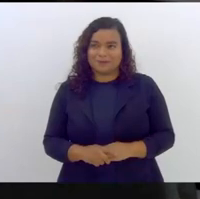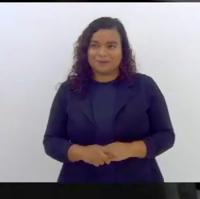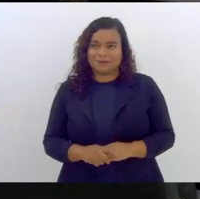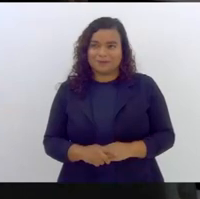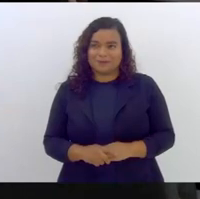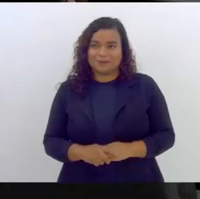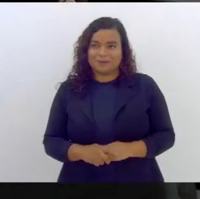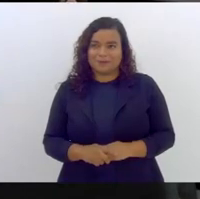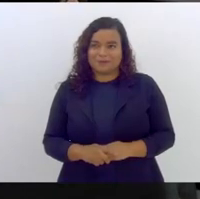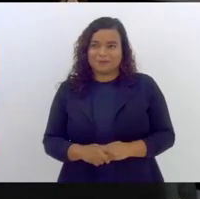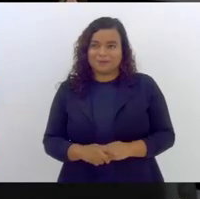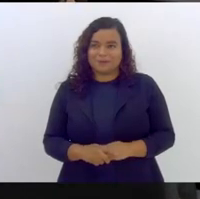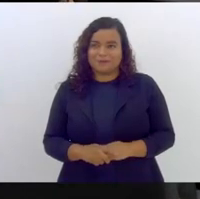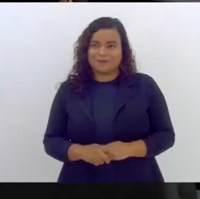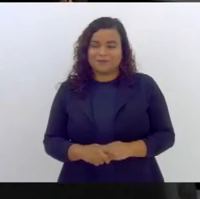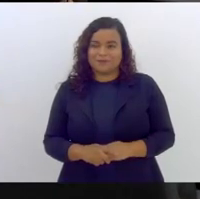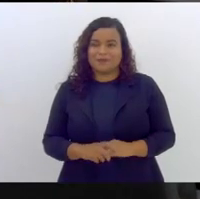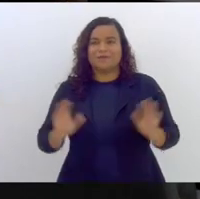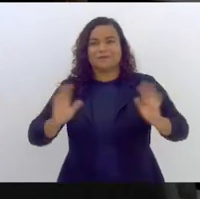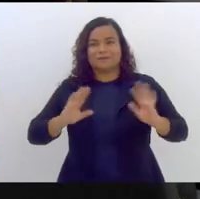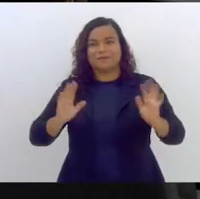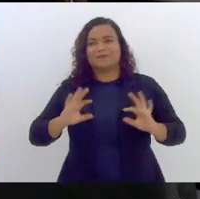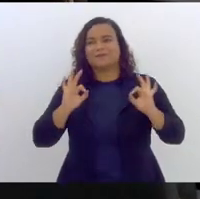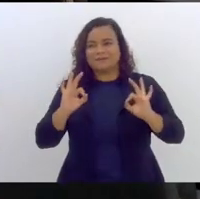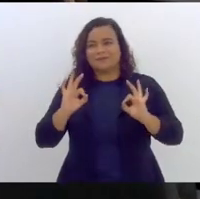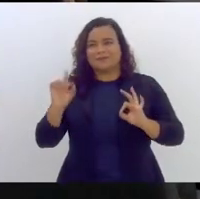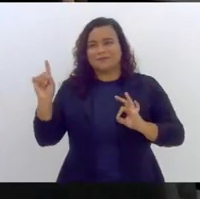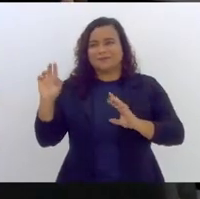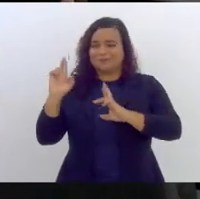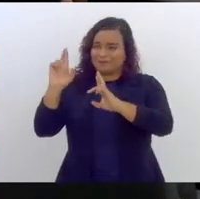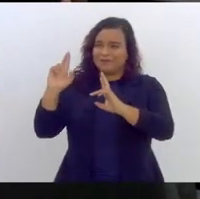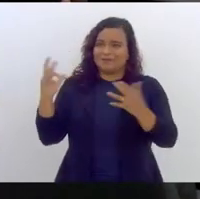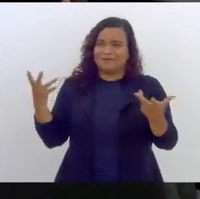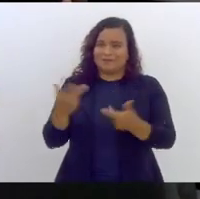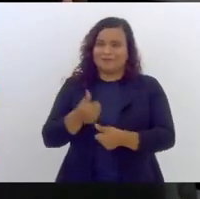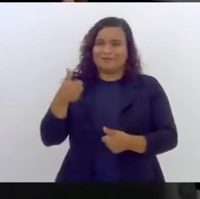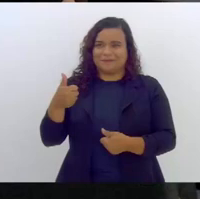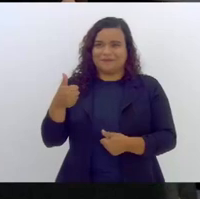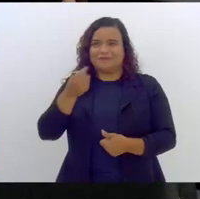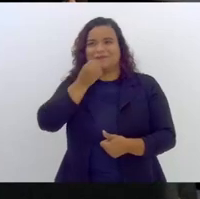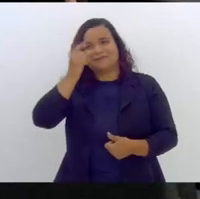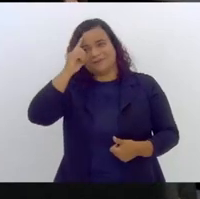é um bom Alô bom é um bom desejo Bom dia